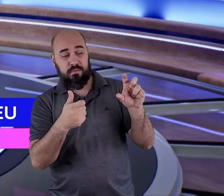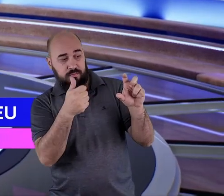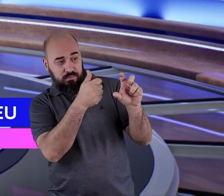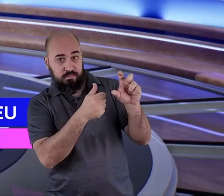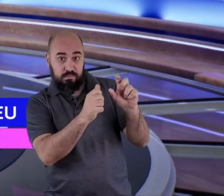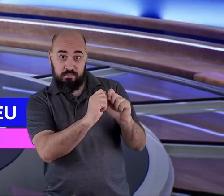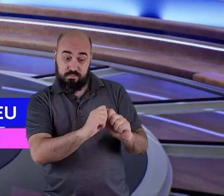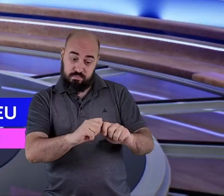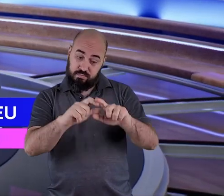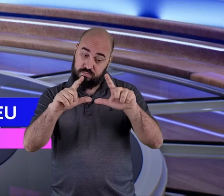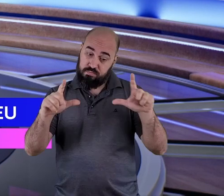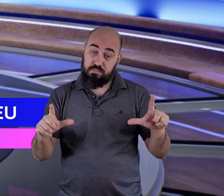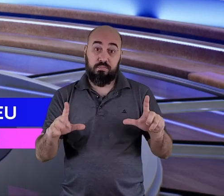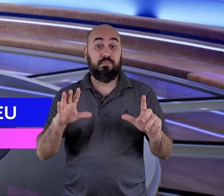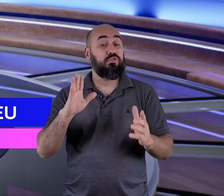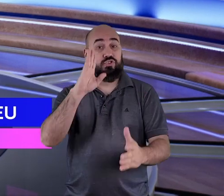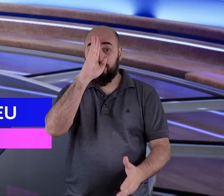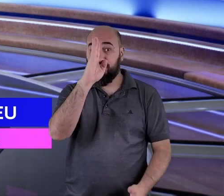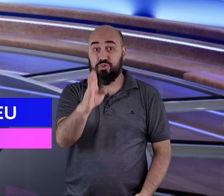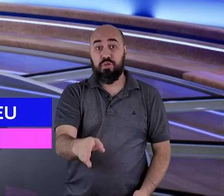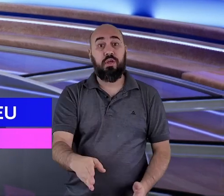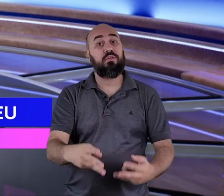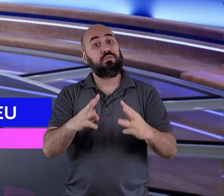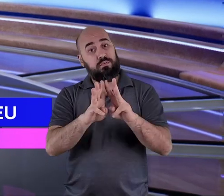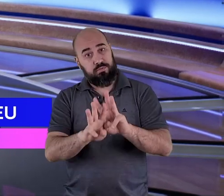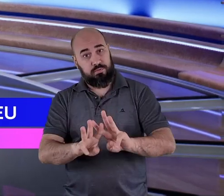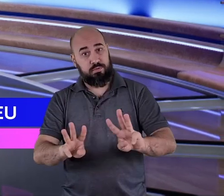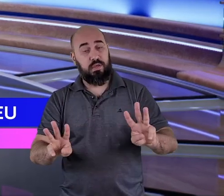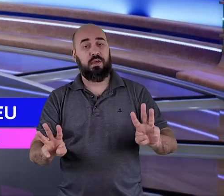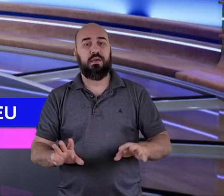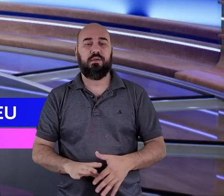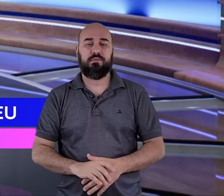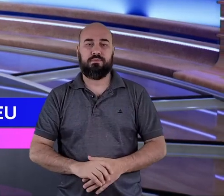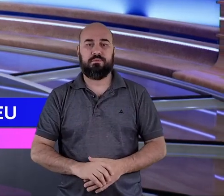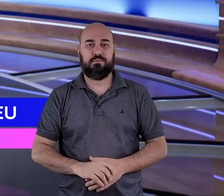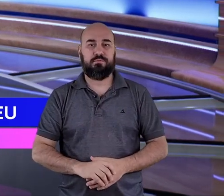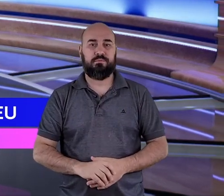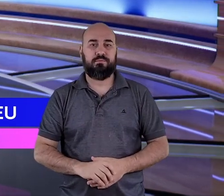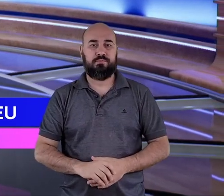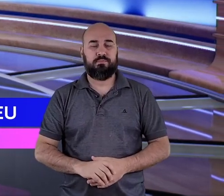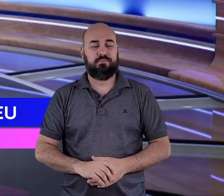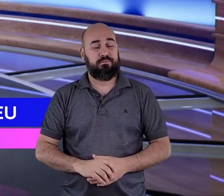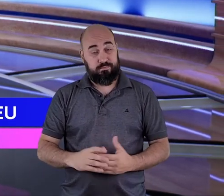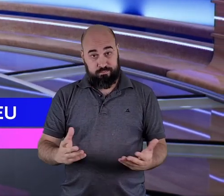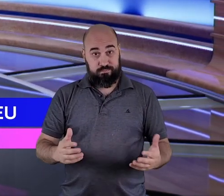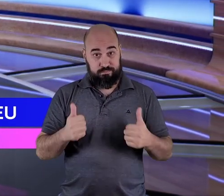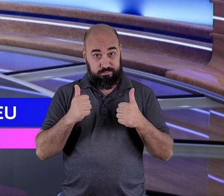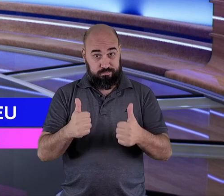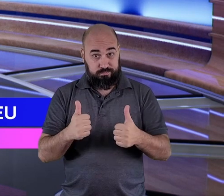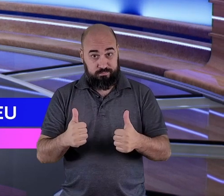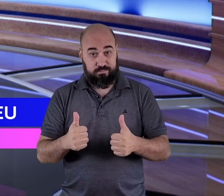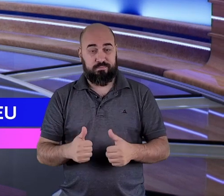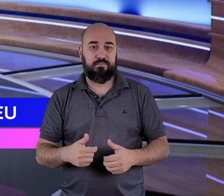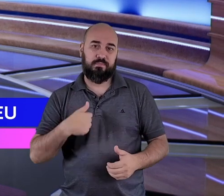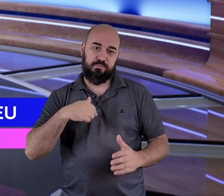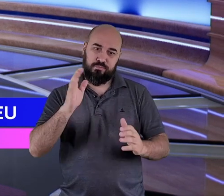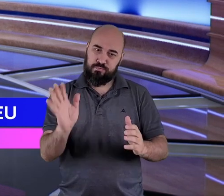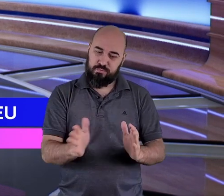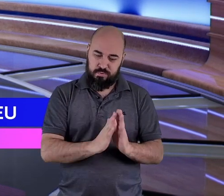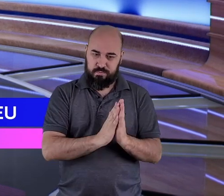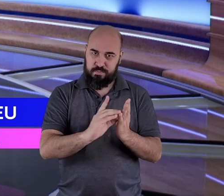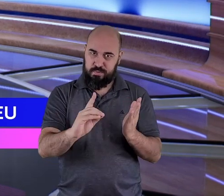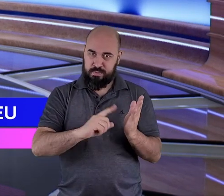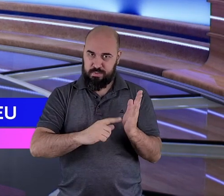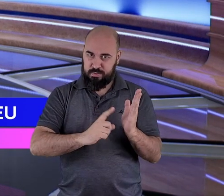apontar a câmera do seu celular, você vai ser levado diretamente para o nosso site, tá bom? Eu já estou aqui com a minha Bíblia,